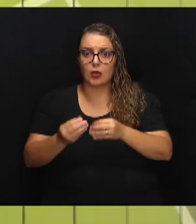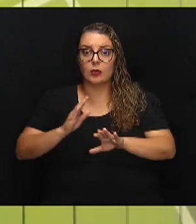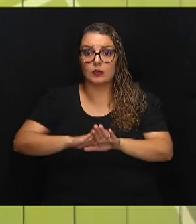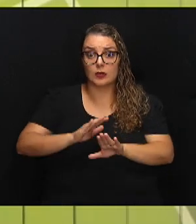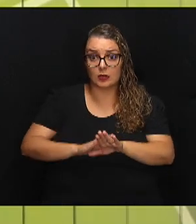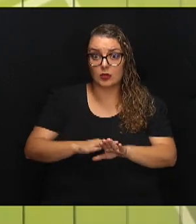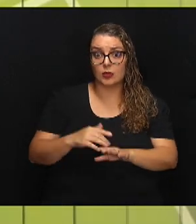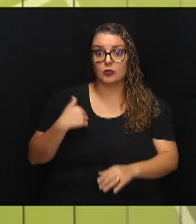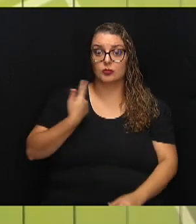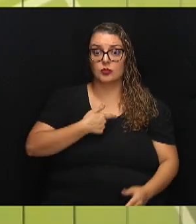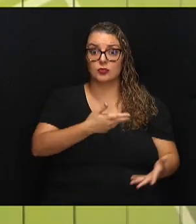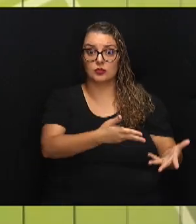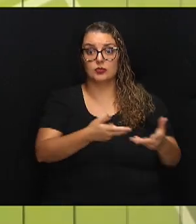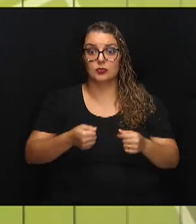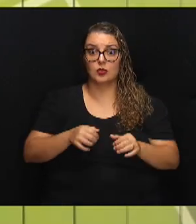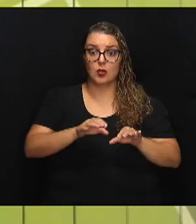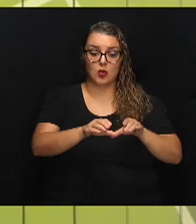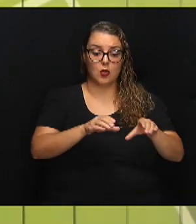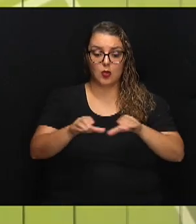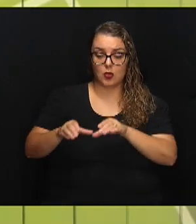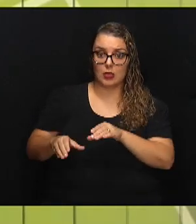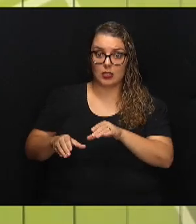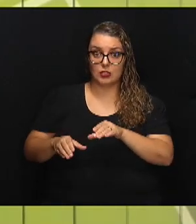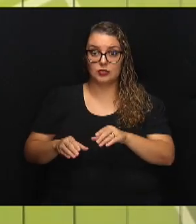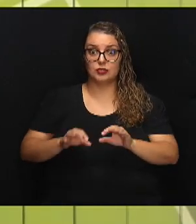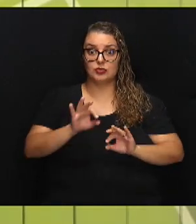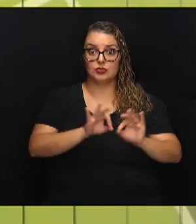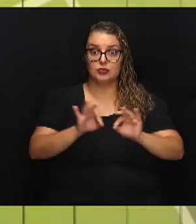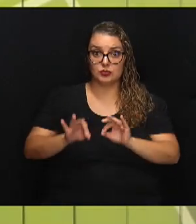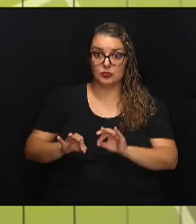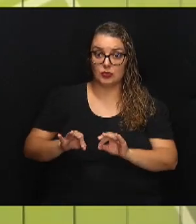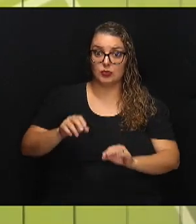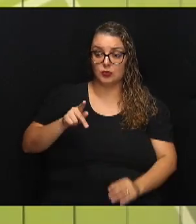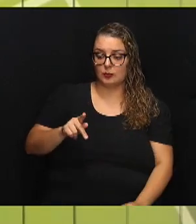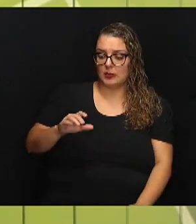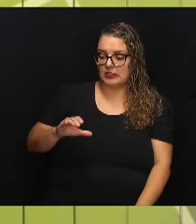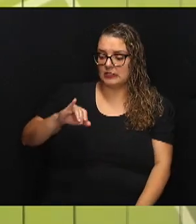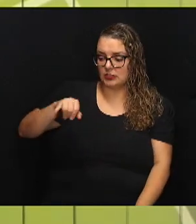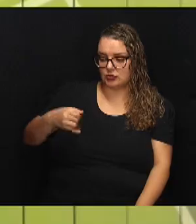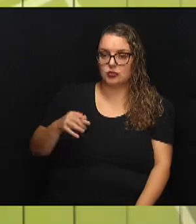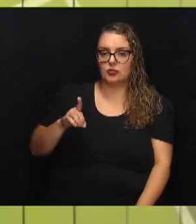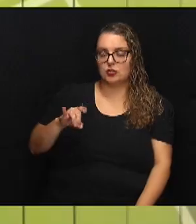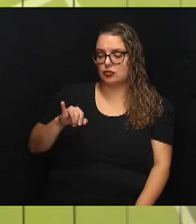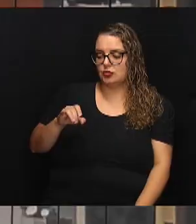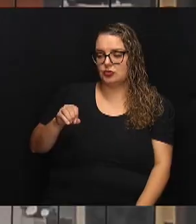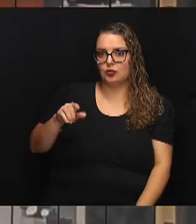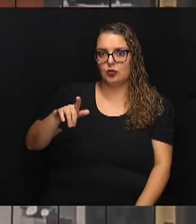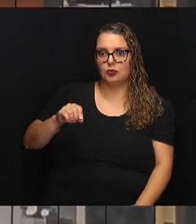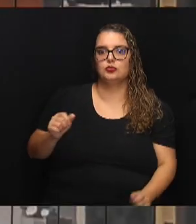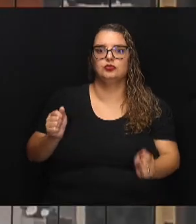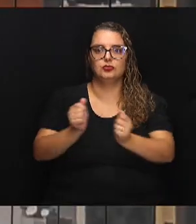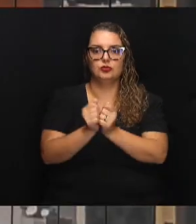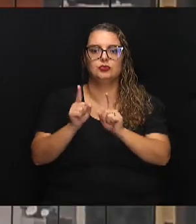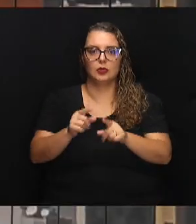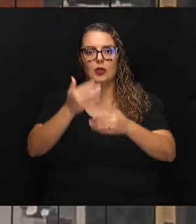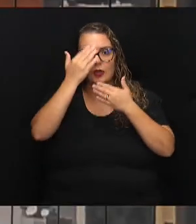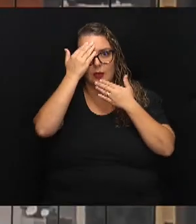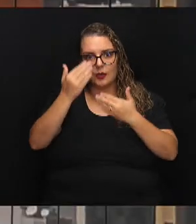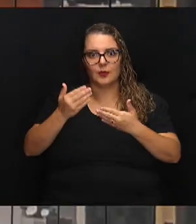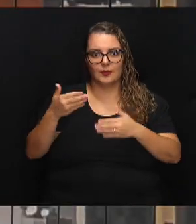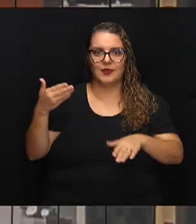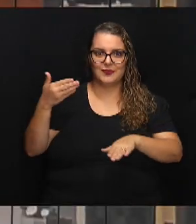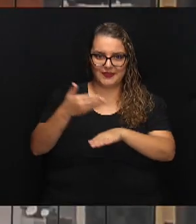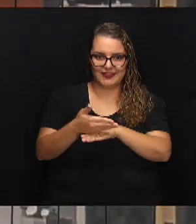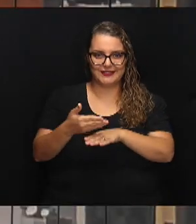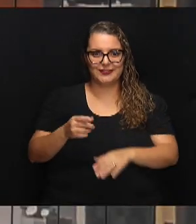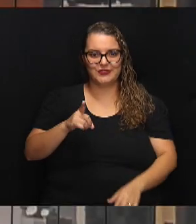gente convidou o coordenador de projetos das bacias do PCJ, Diogo Pedroso, que já está aqui com a gente. Muito obrigada pela sua